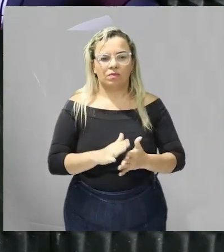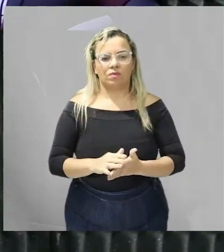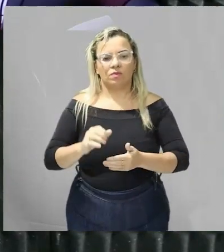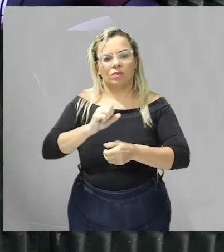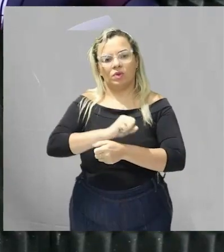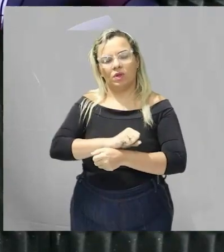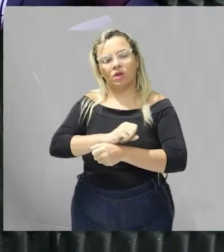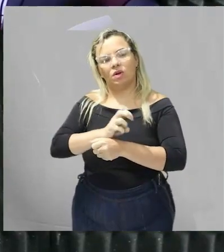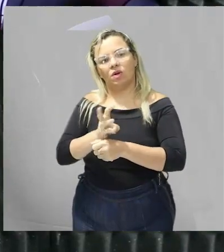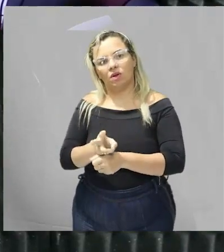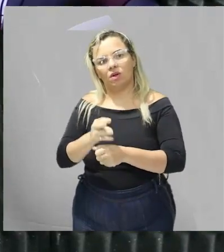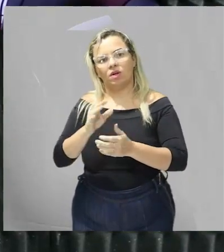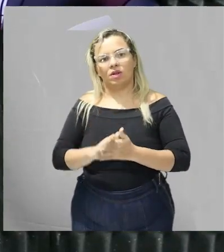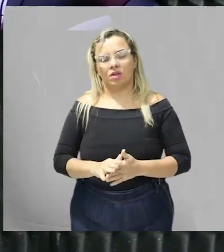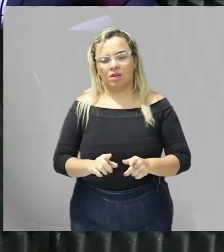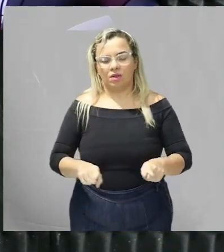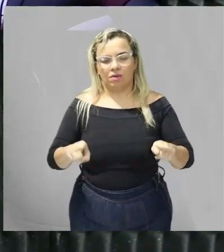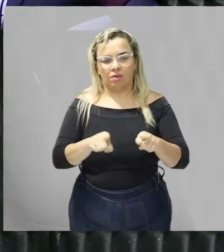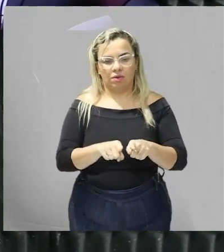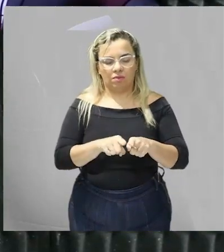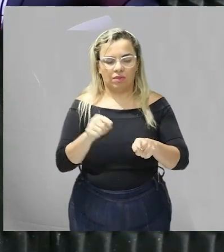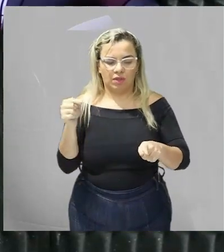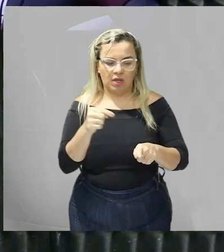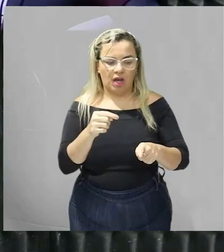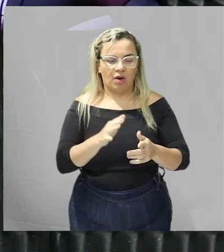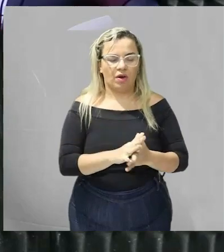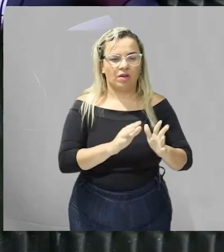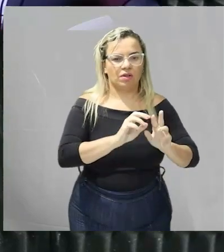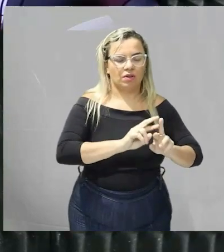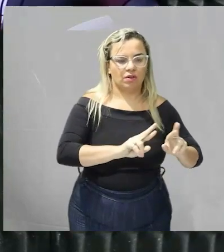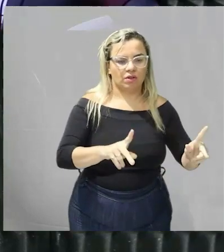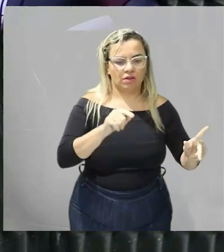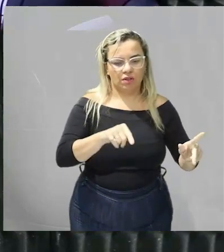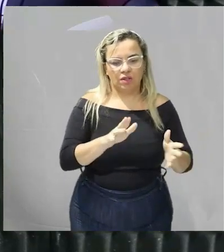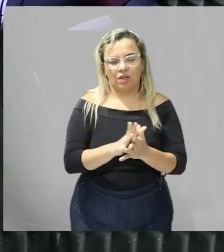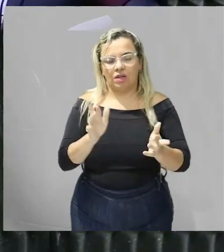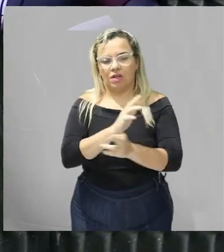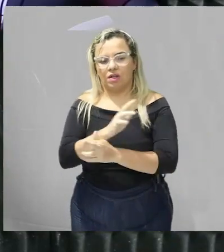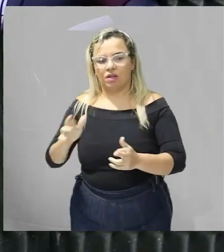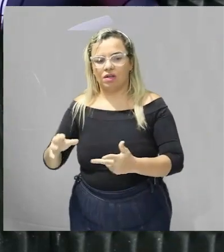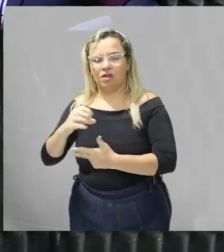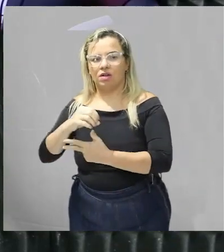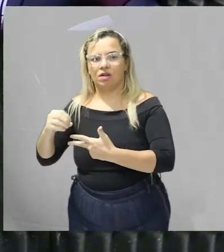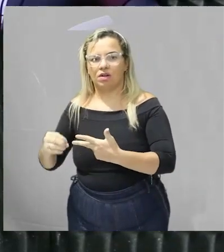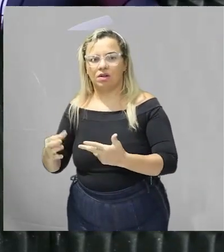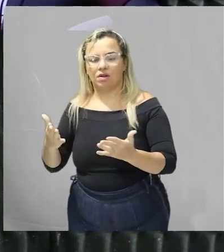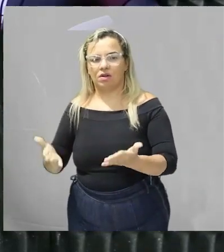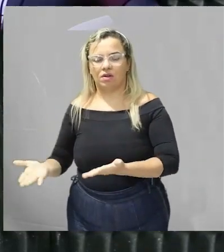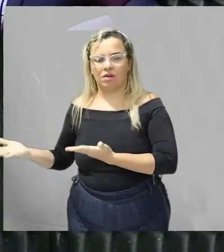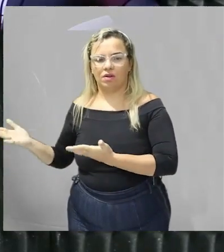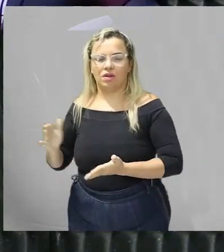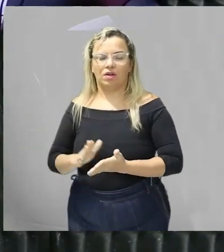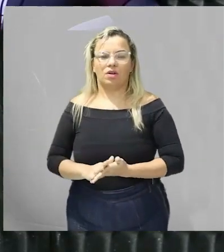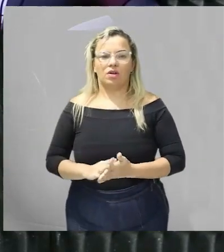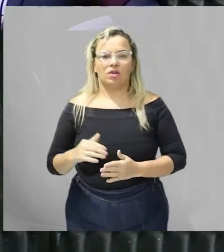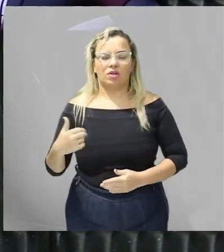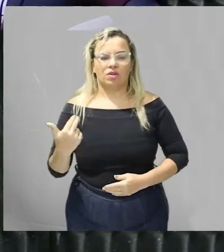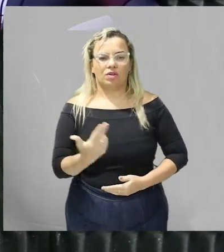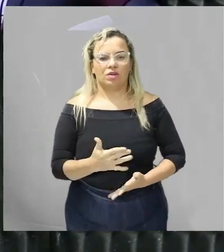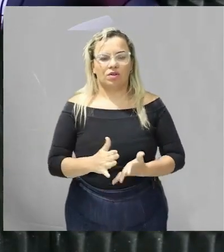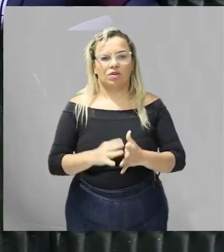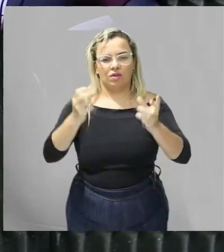tem um diferencial nessa temática em relação ao Enem. Já te deixo logo claro. Que temática é essa, Marcos? Nós vamos falar, galera, sobre